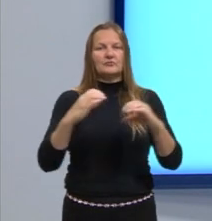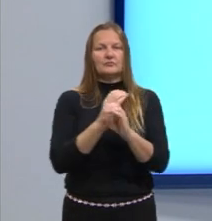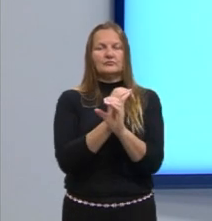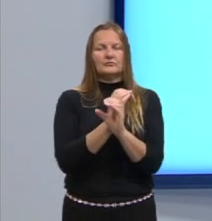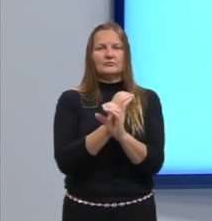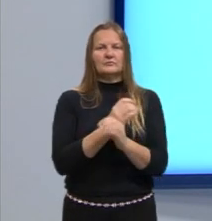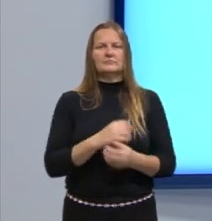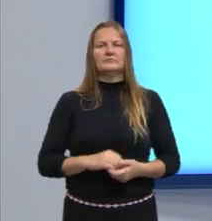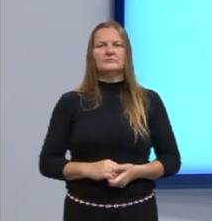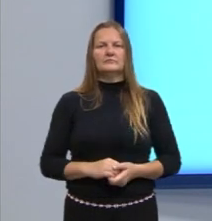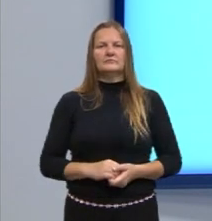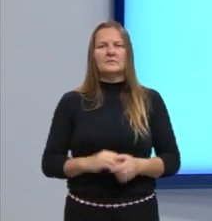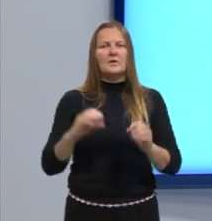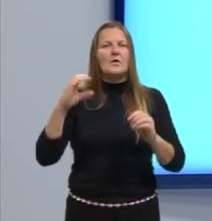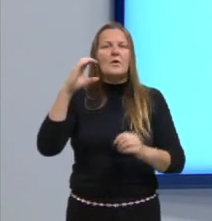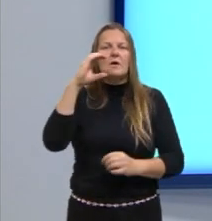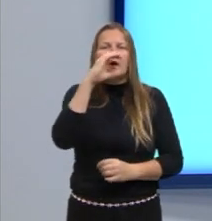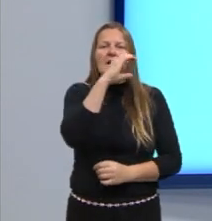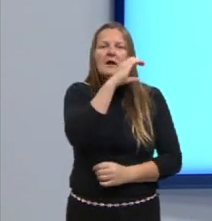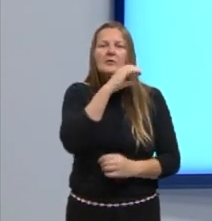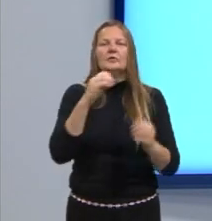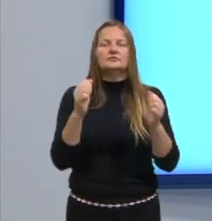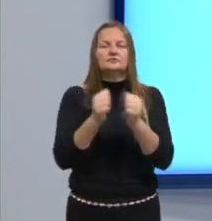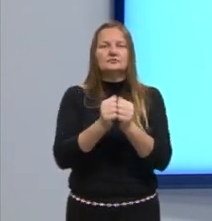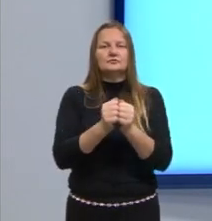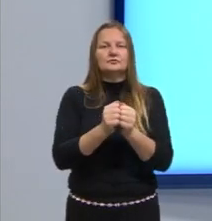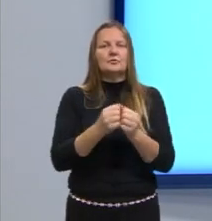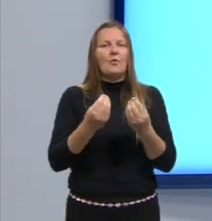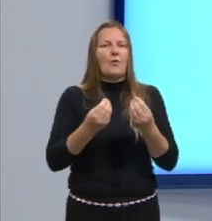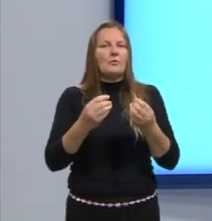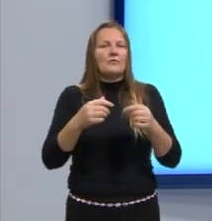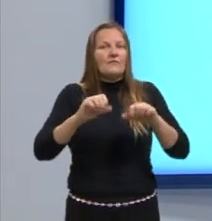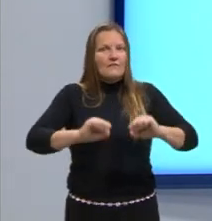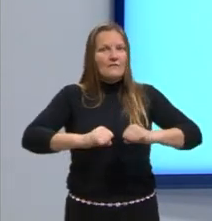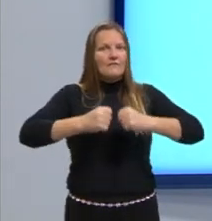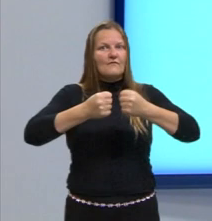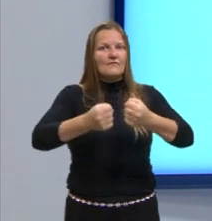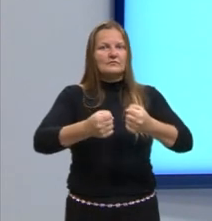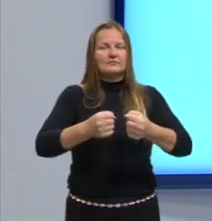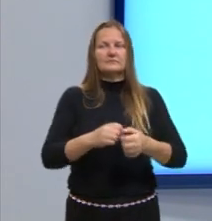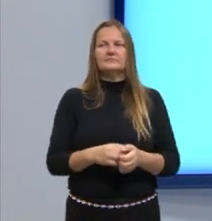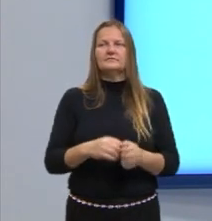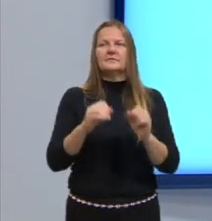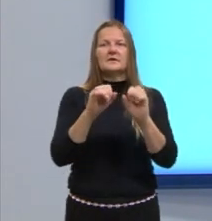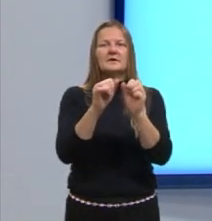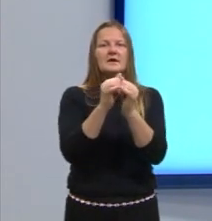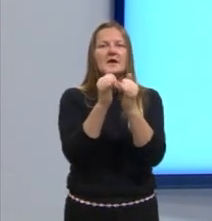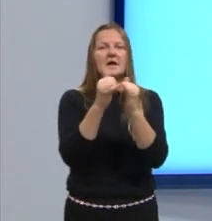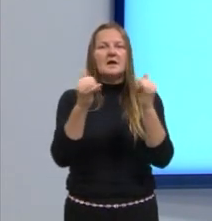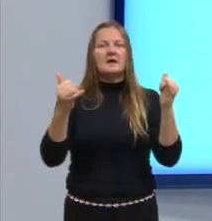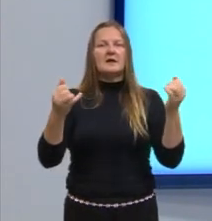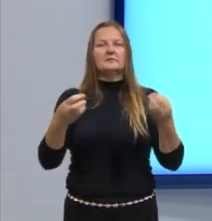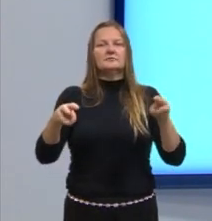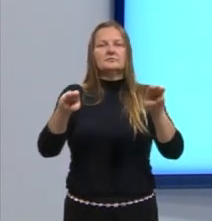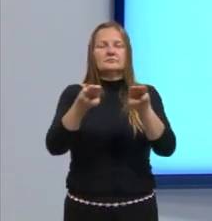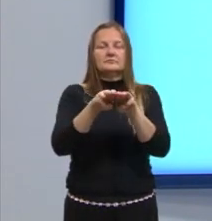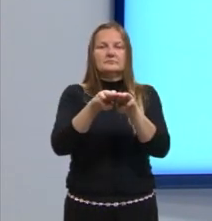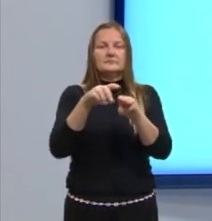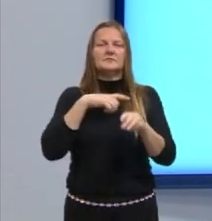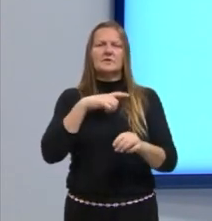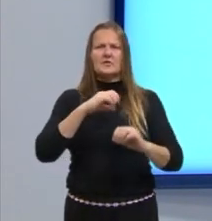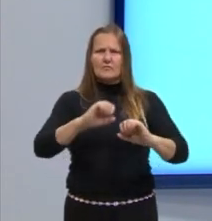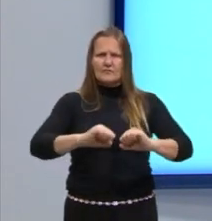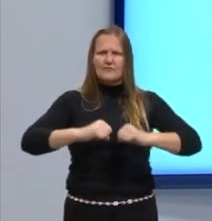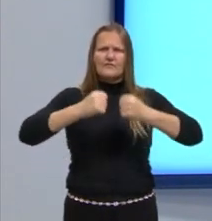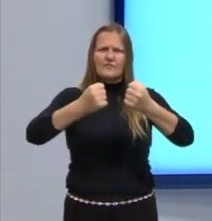vai estar relacionada com um calor e com o trabalho no eletromagnetismo a gente tem a